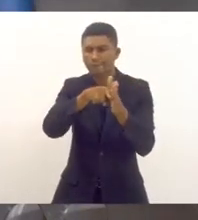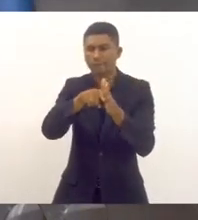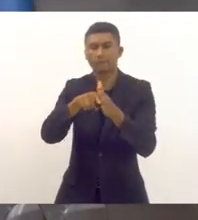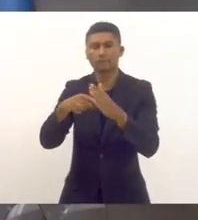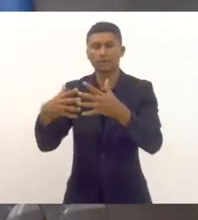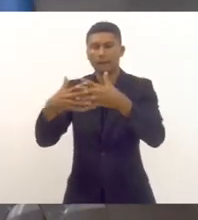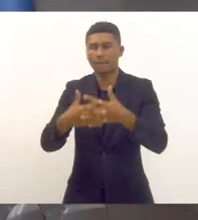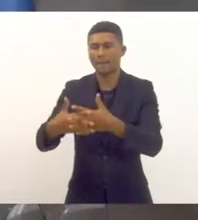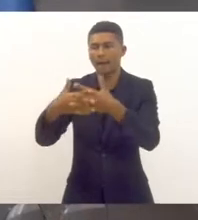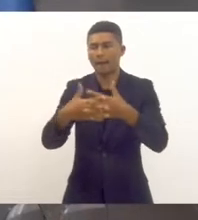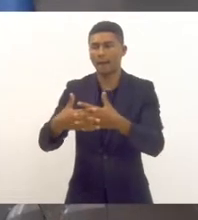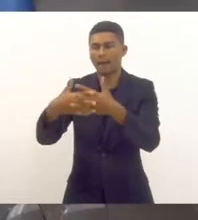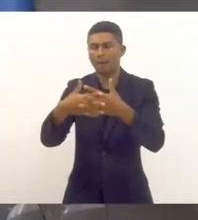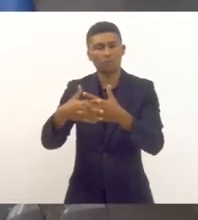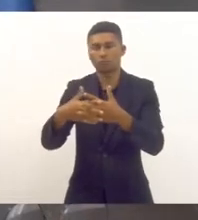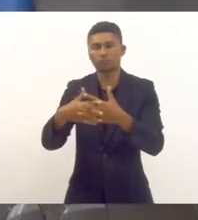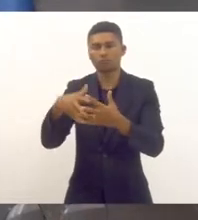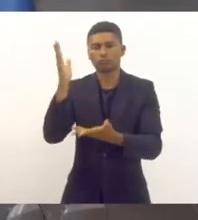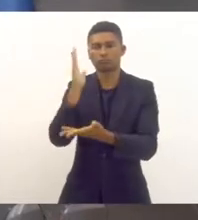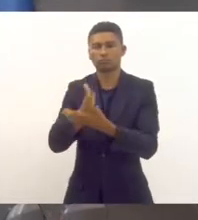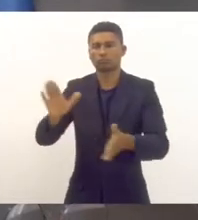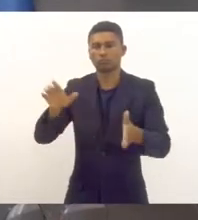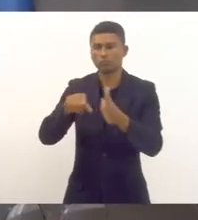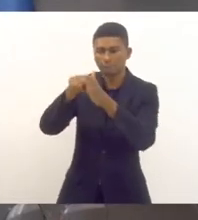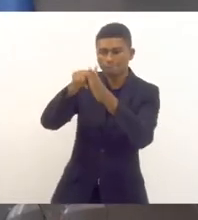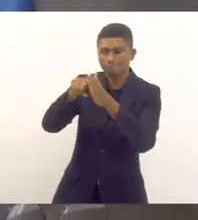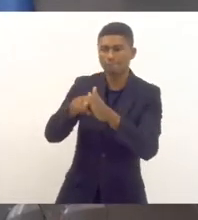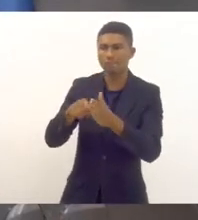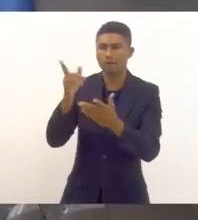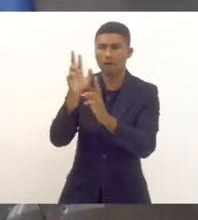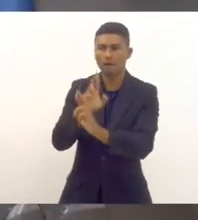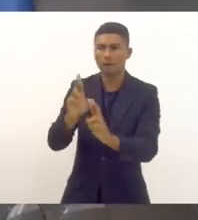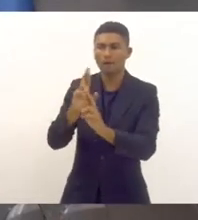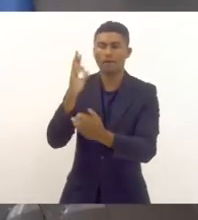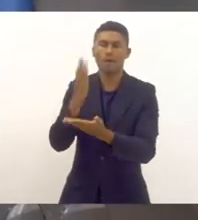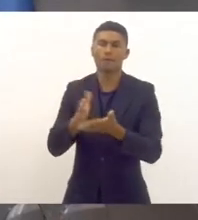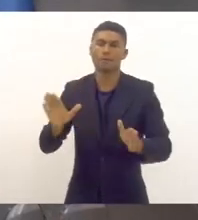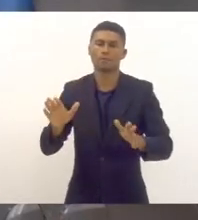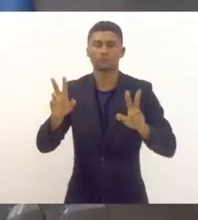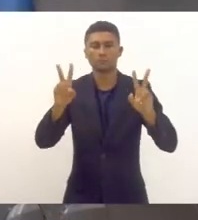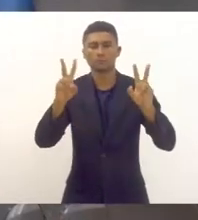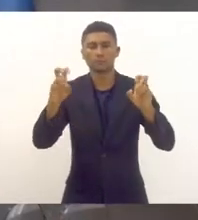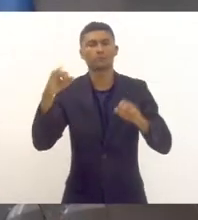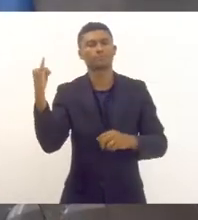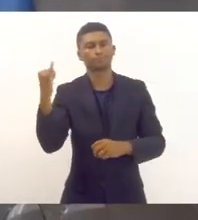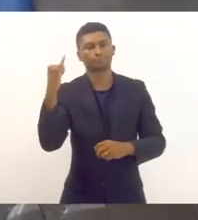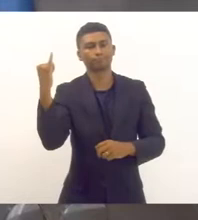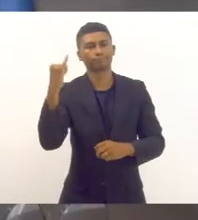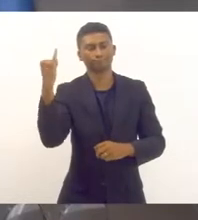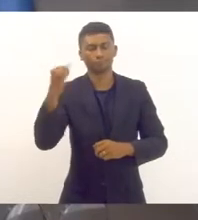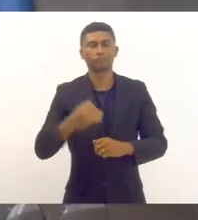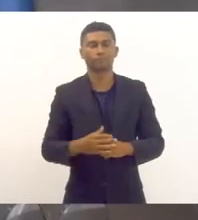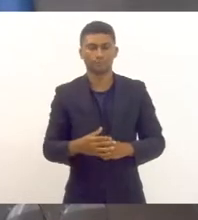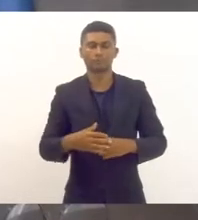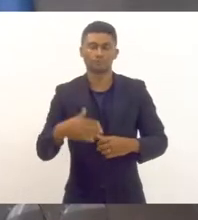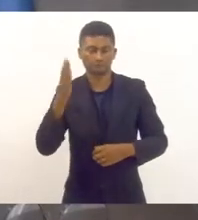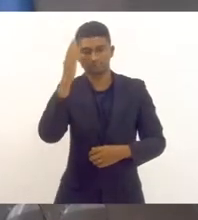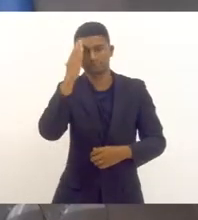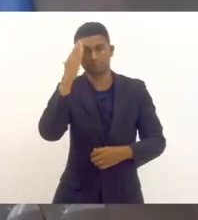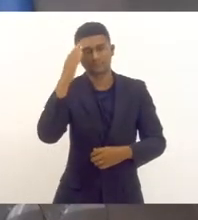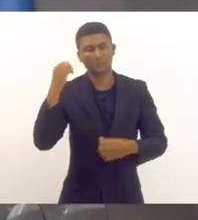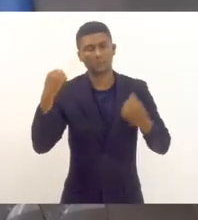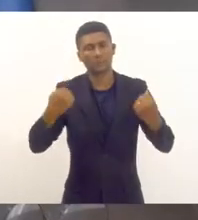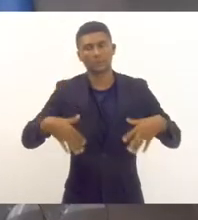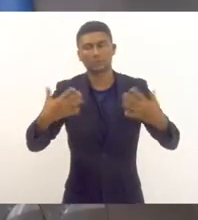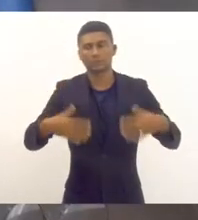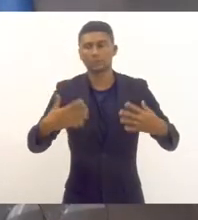semi-reboques, que é um assunto de extrema relevância, de certa forma polêmico, já veio